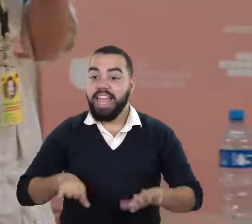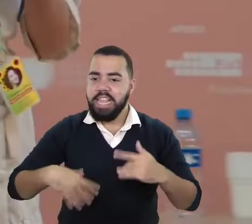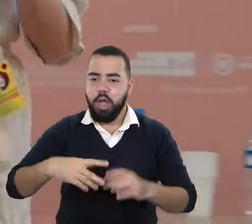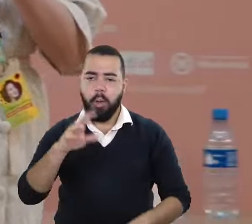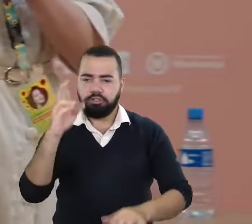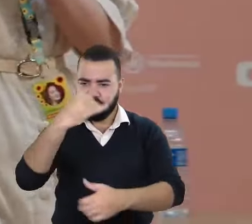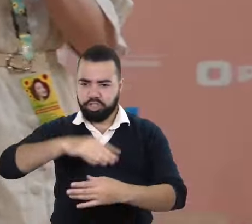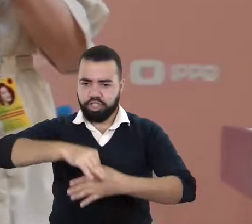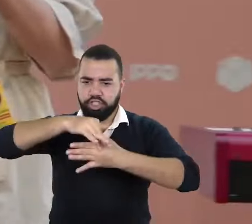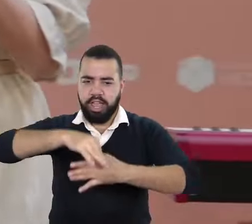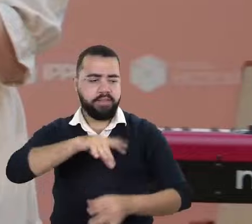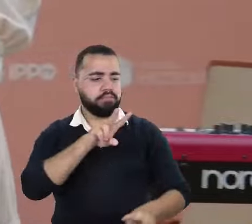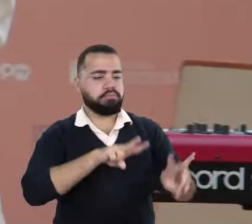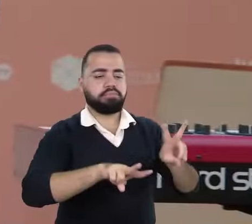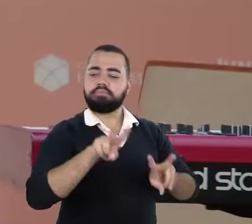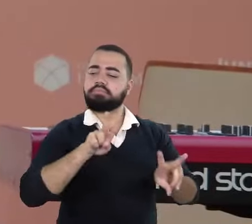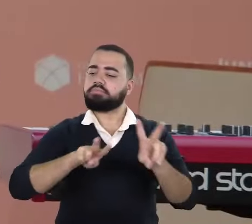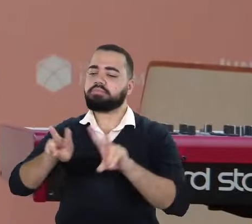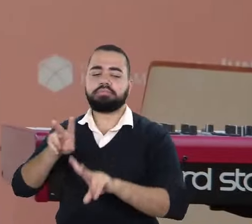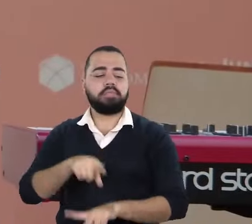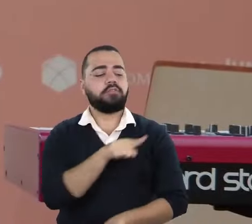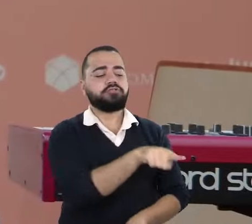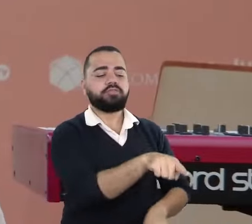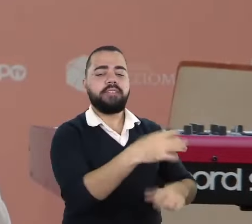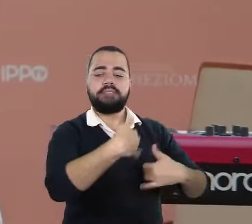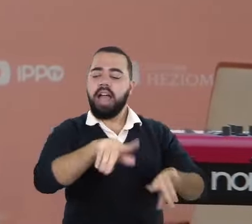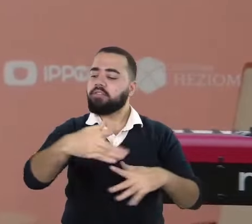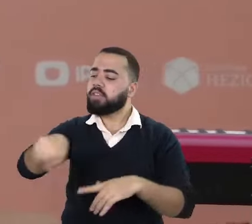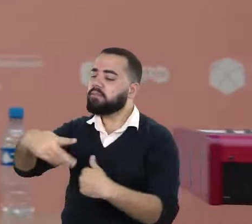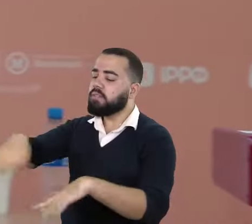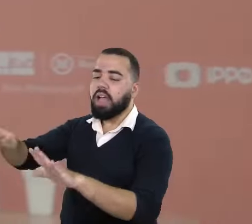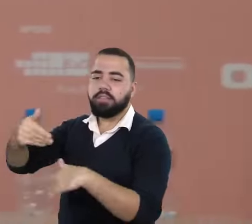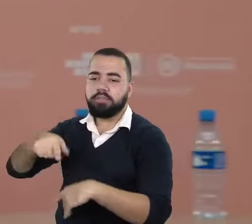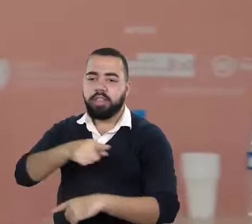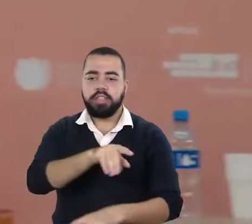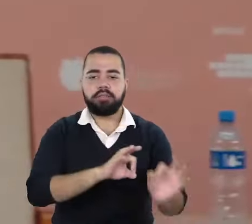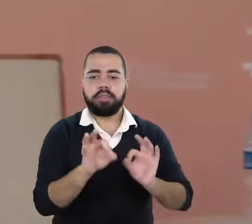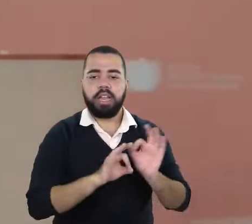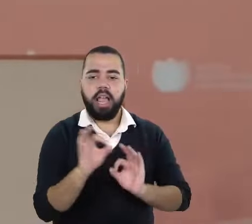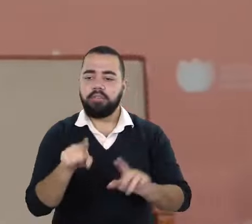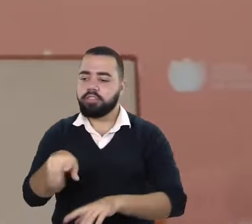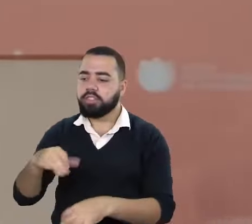fazer isso, você vai fazer aquilo. Mas eu trabalho na minha casa. Para a empresa mesmo eu não vou.